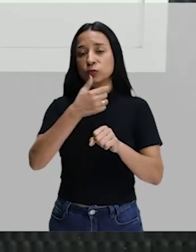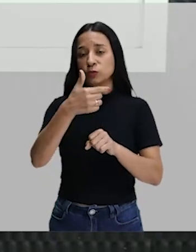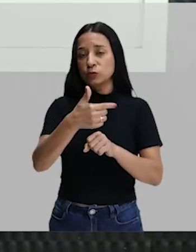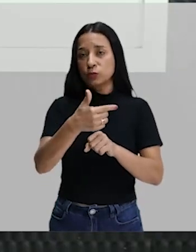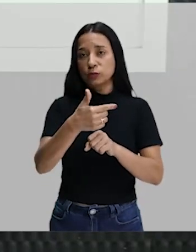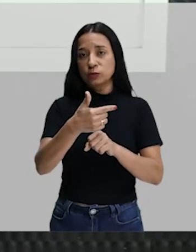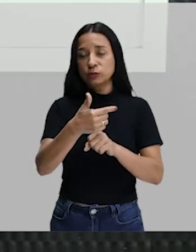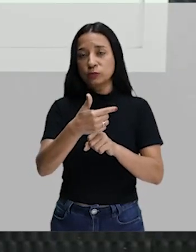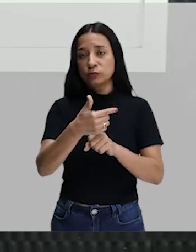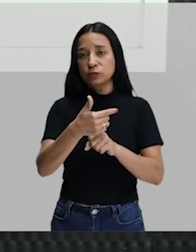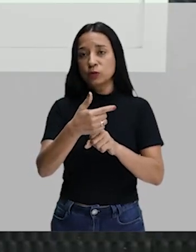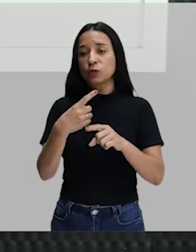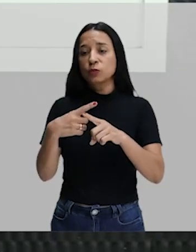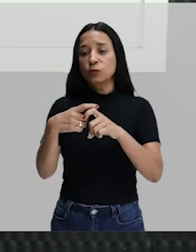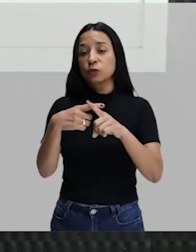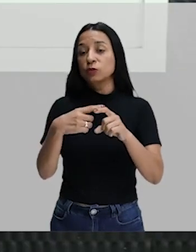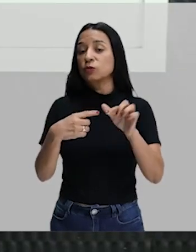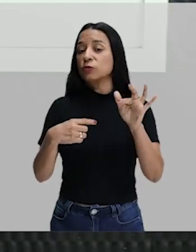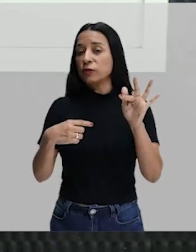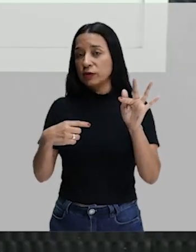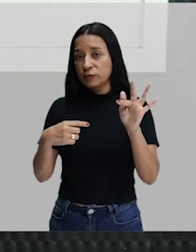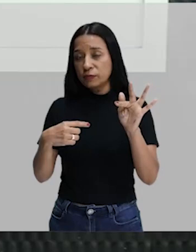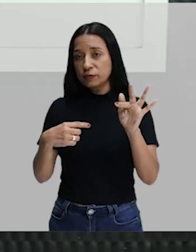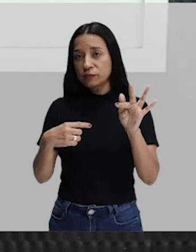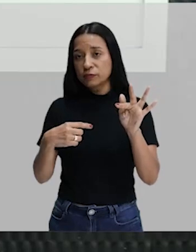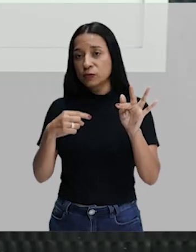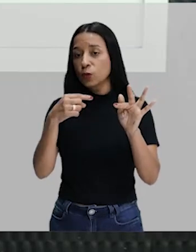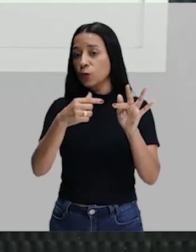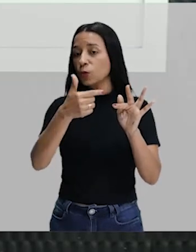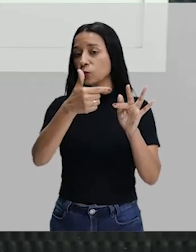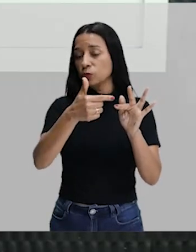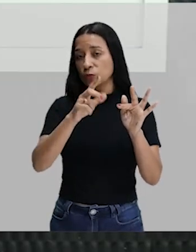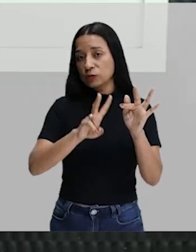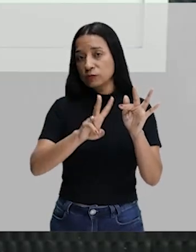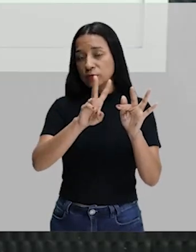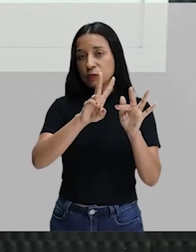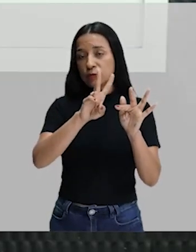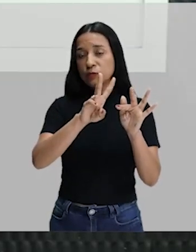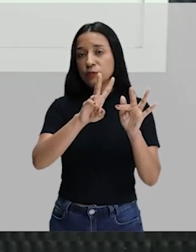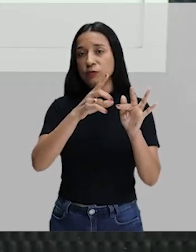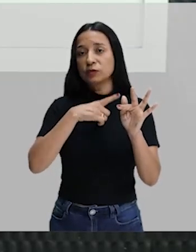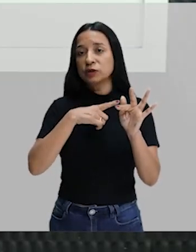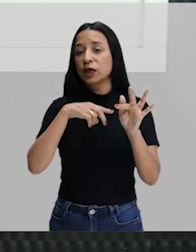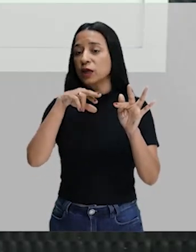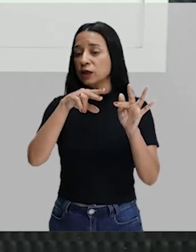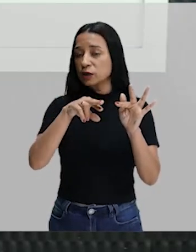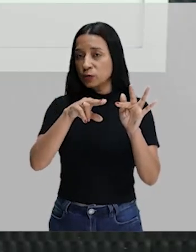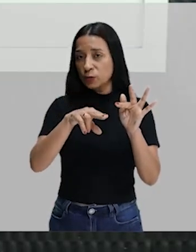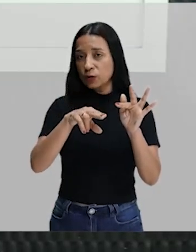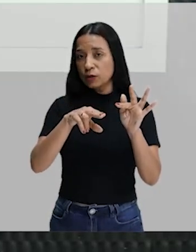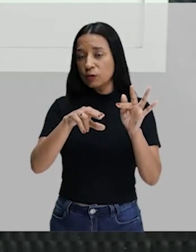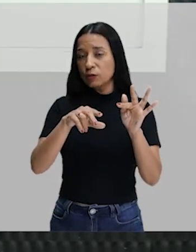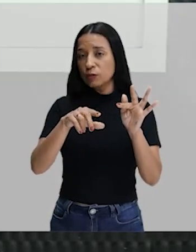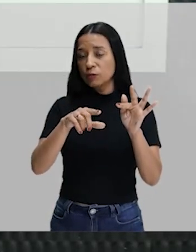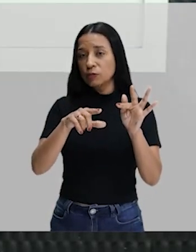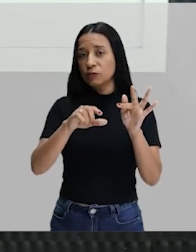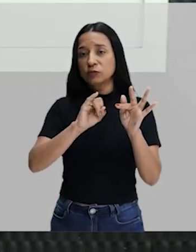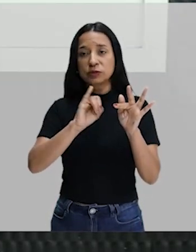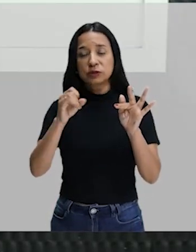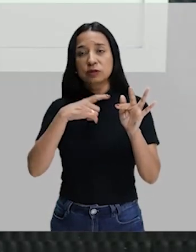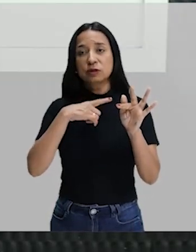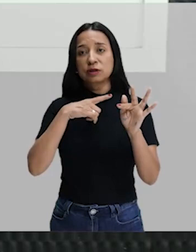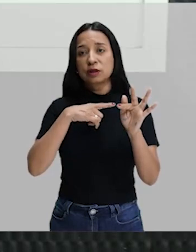2, no polinômio f, esse valor numérico ele tem o mesmo valor se eu